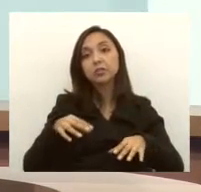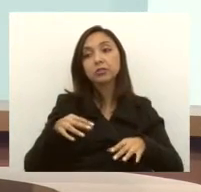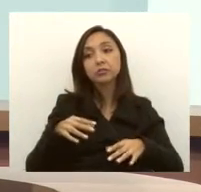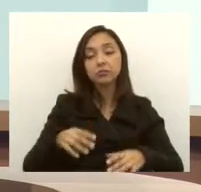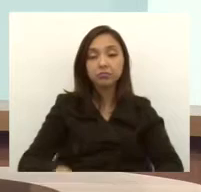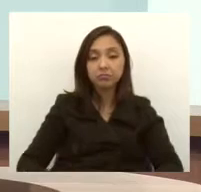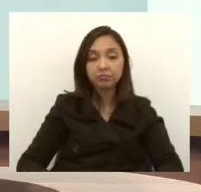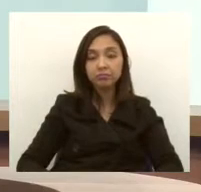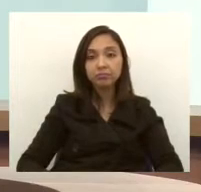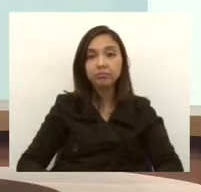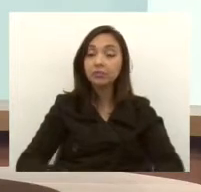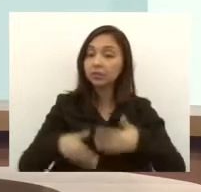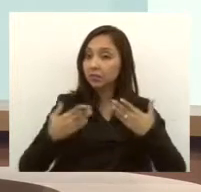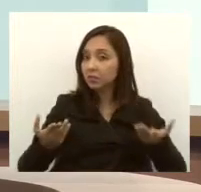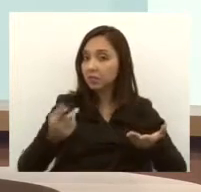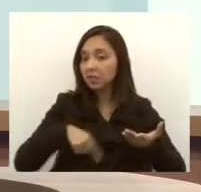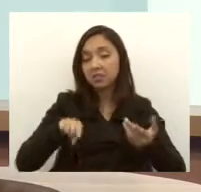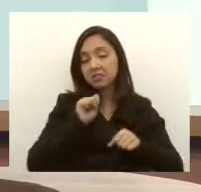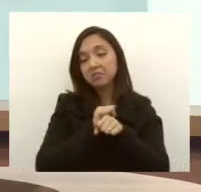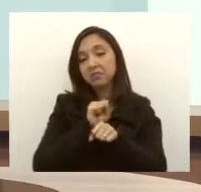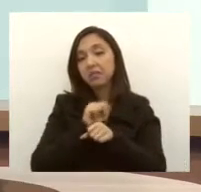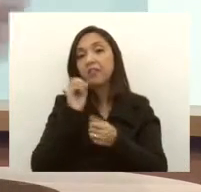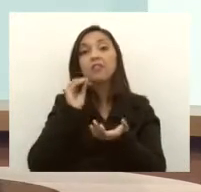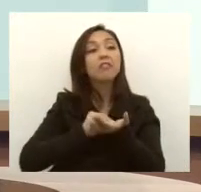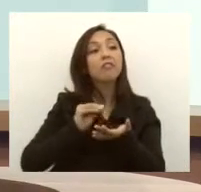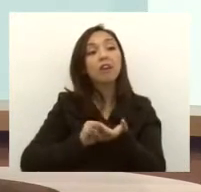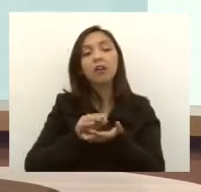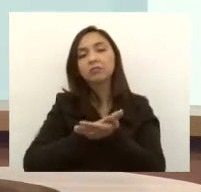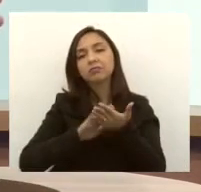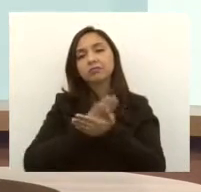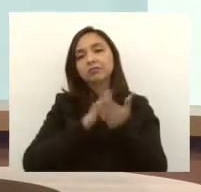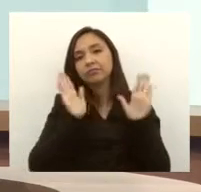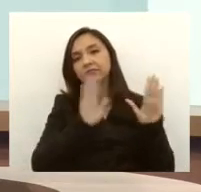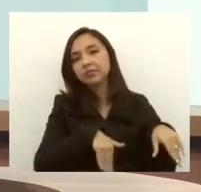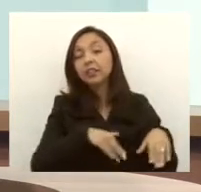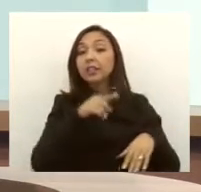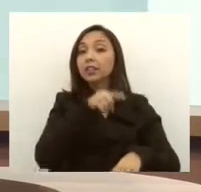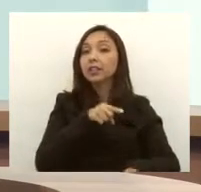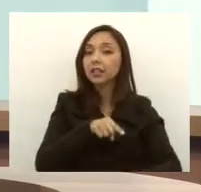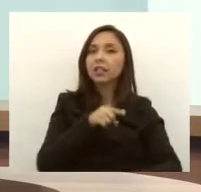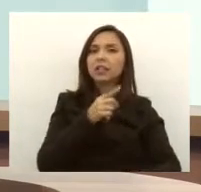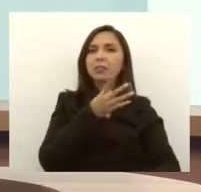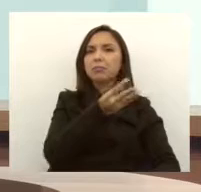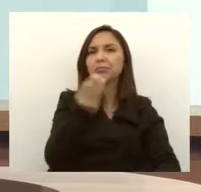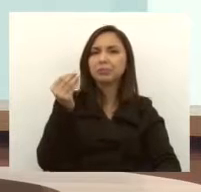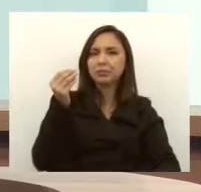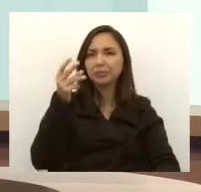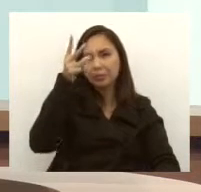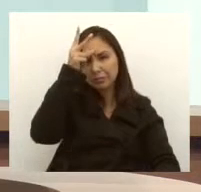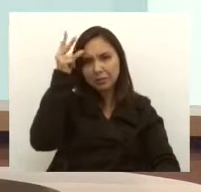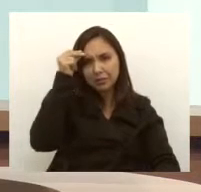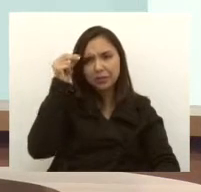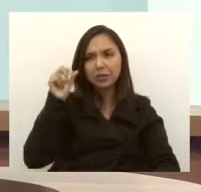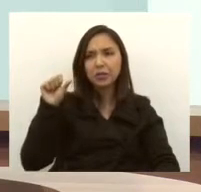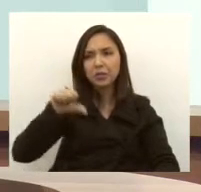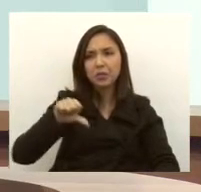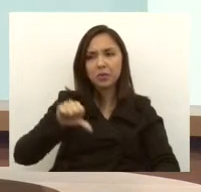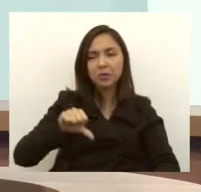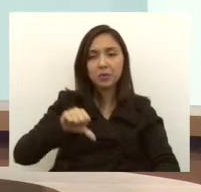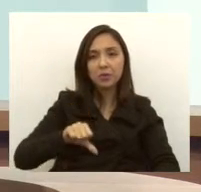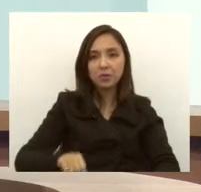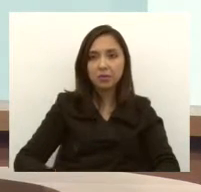Estado. Então não está fazendo falta para o Estado, vamos deixar ele aqui na Prefeitura de Guarulhos. Que tem tanto nego ruim nessa Prefeitura, vamos deixar o Osimar